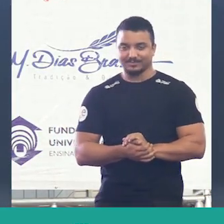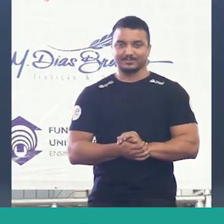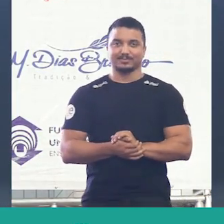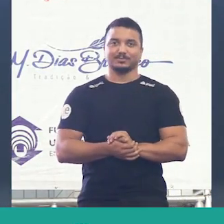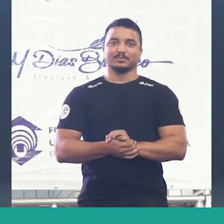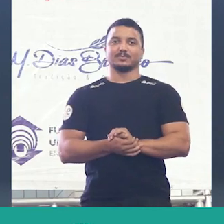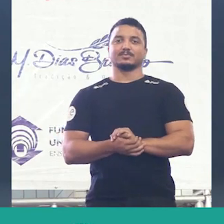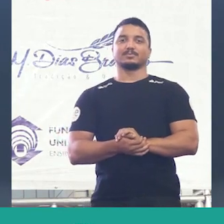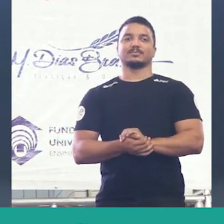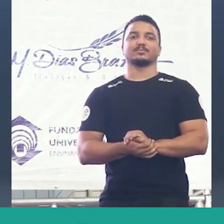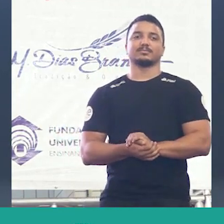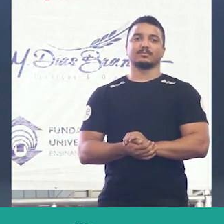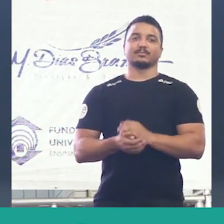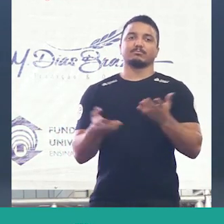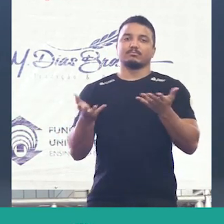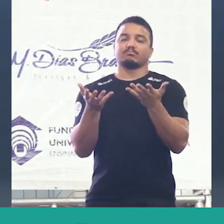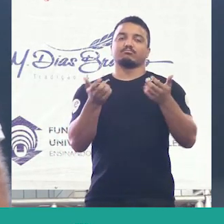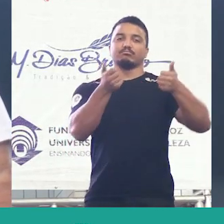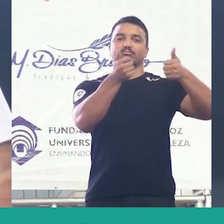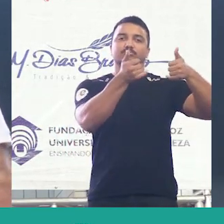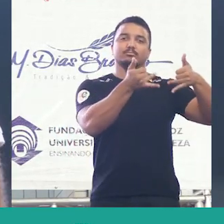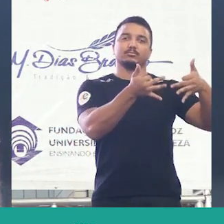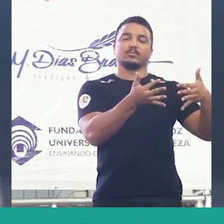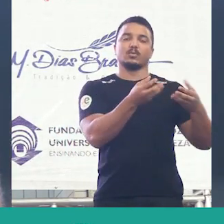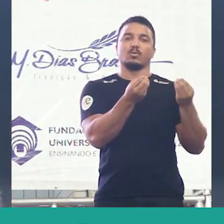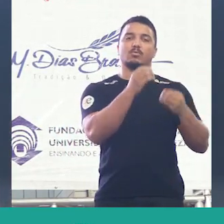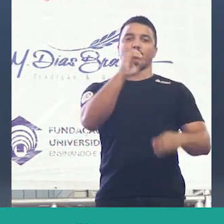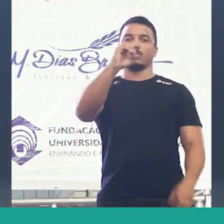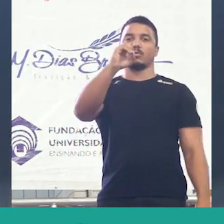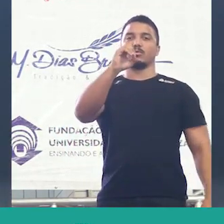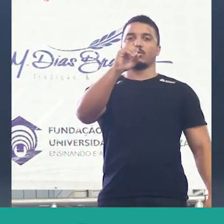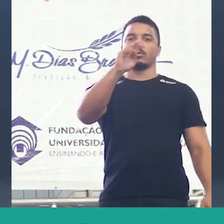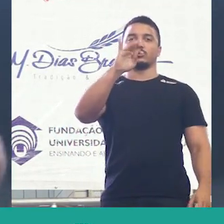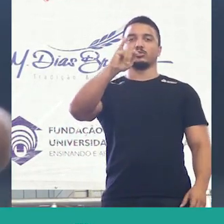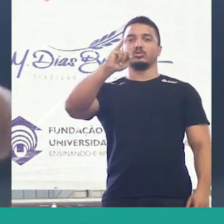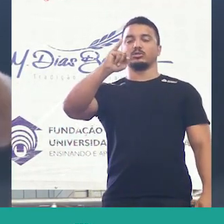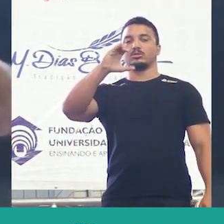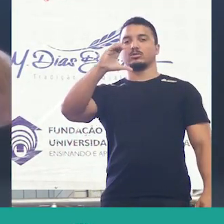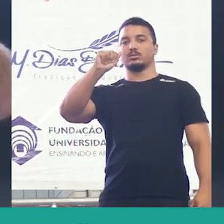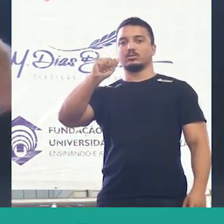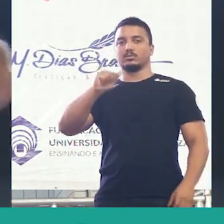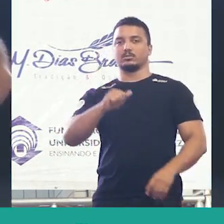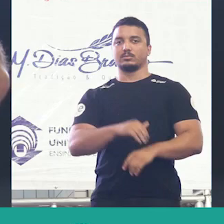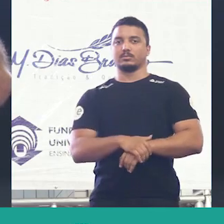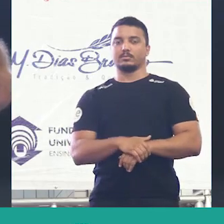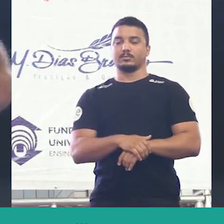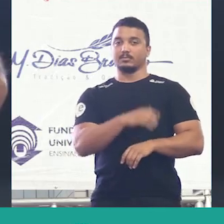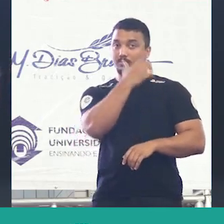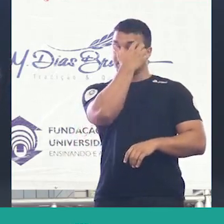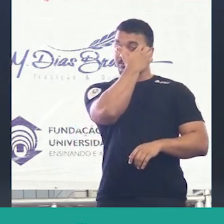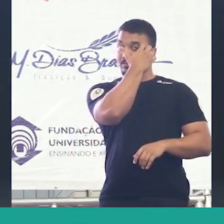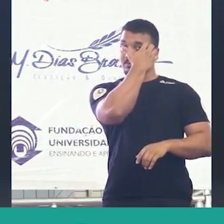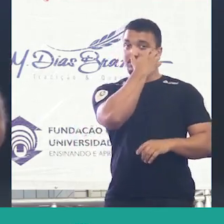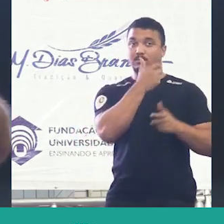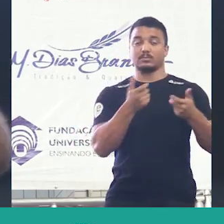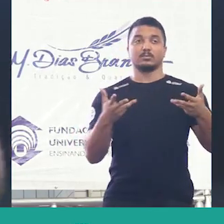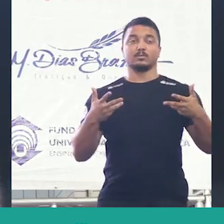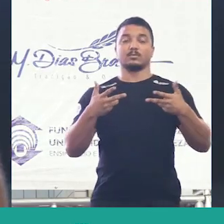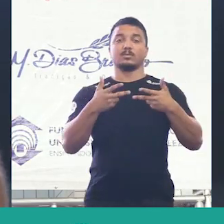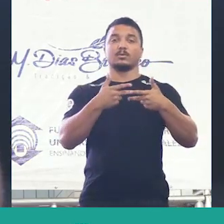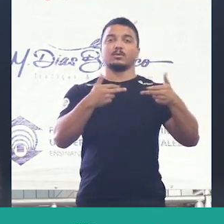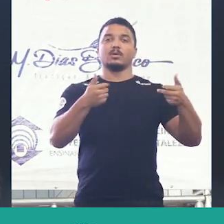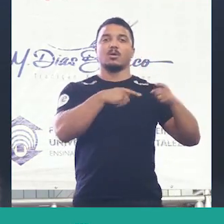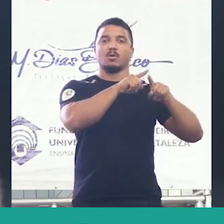Beleza? Vamos falar um pouco sobre ótica, né? Fenômenos